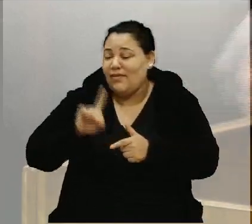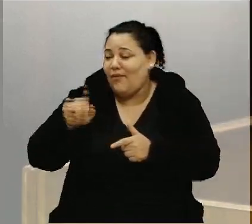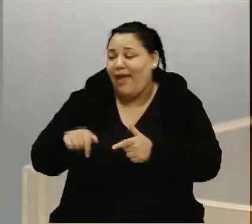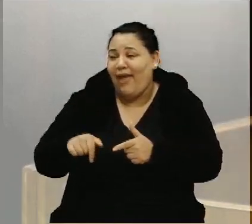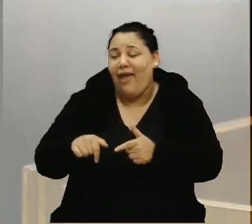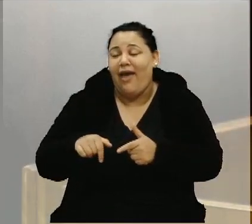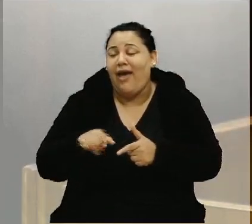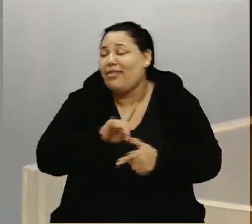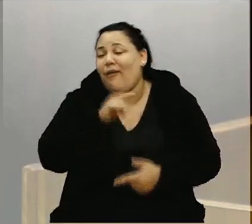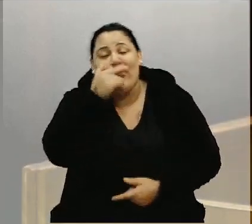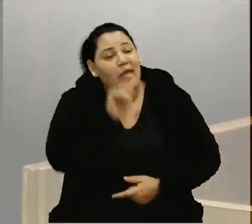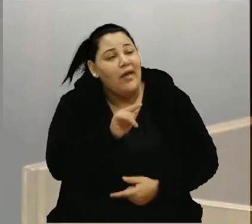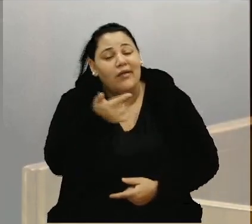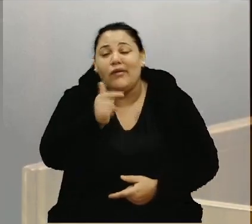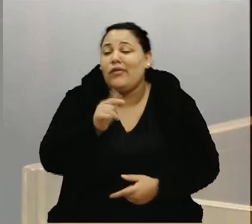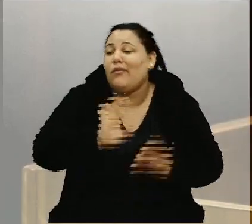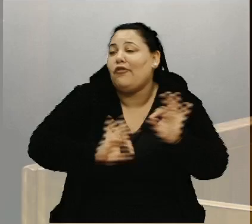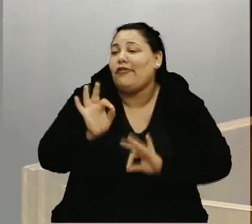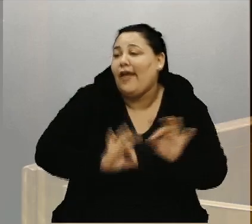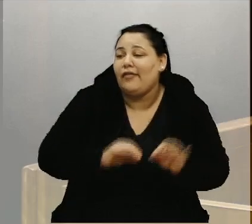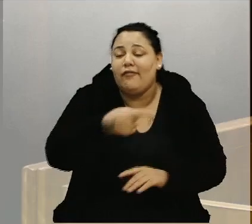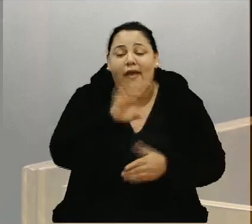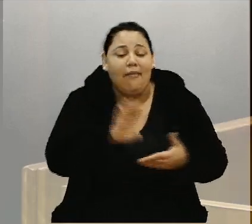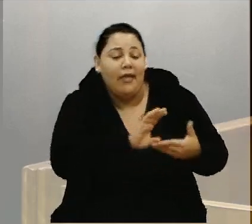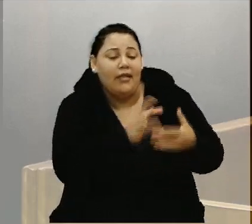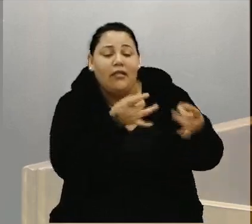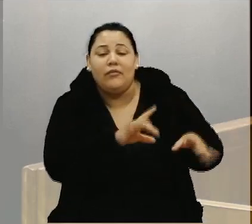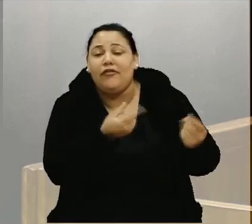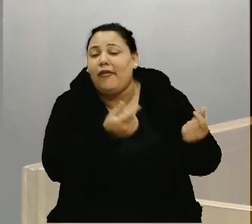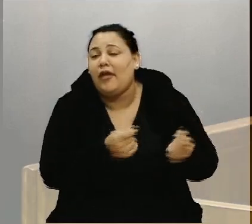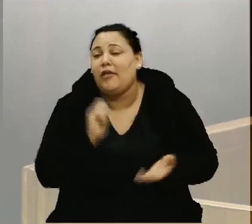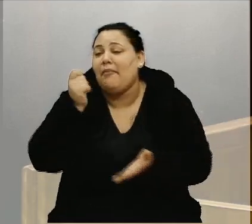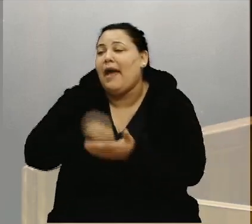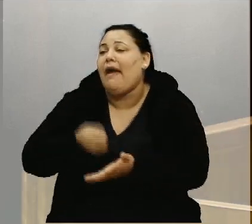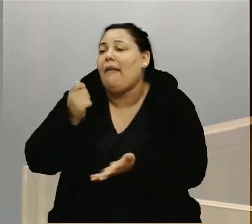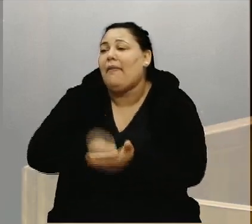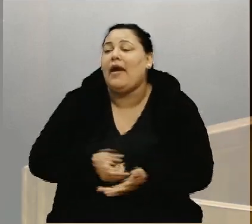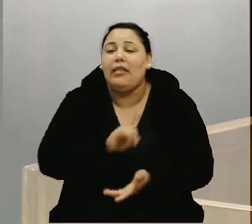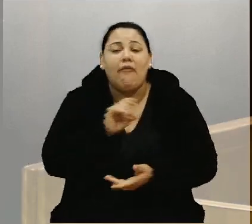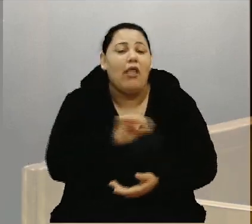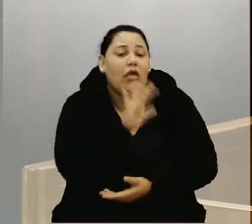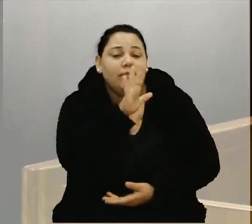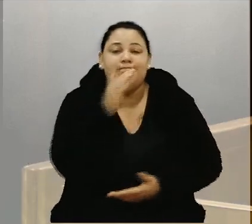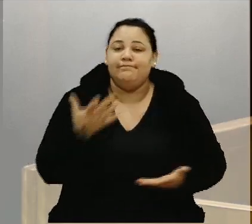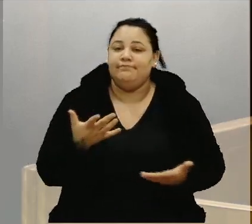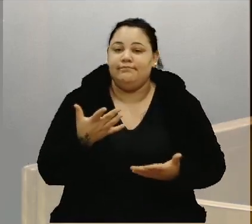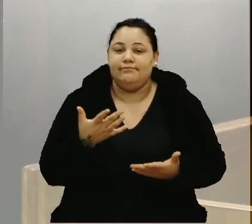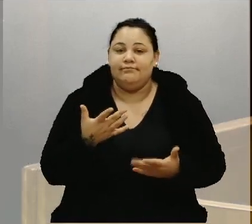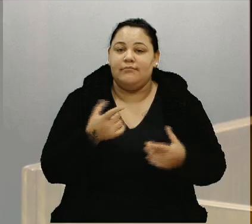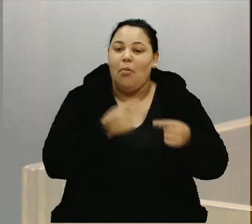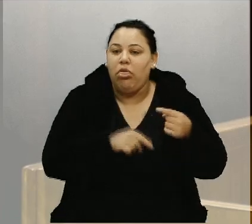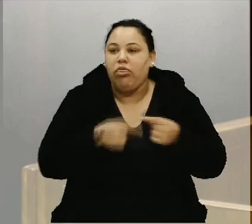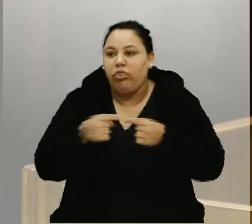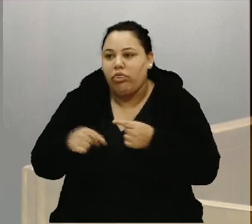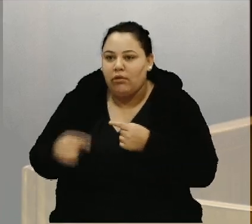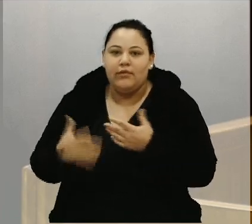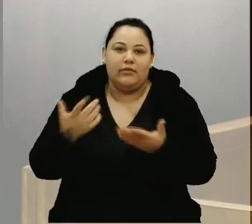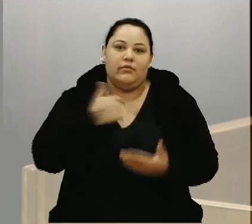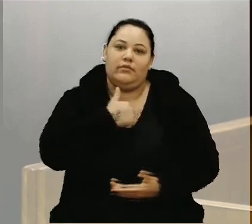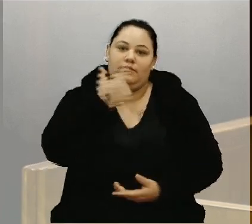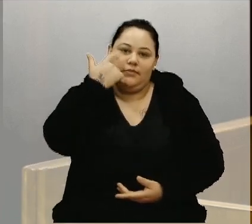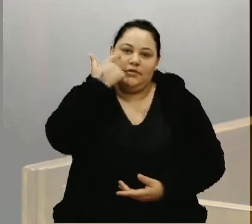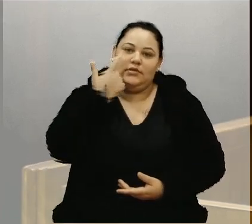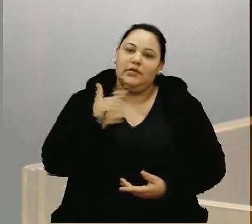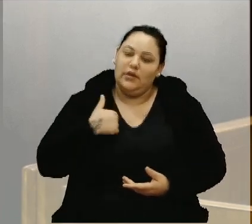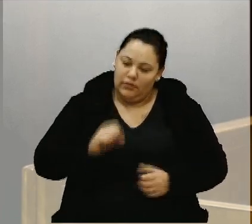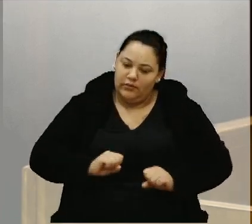vai emenda, sobra dinheiro, usa para custeio, não valoriza. Não. Então, gente, assim, ó, eu fico pensando, eu sou um